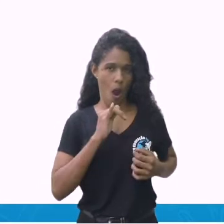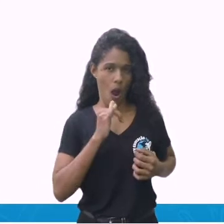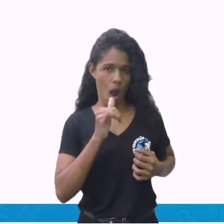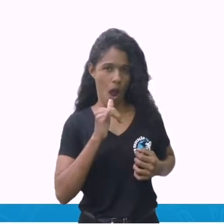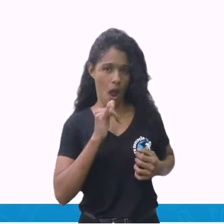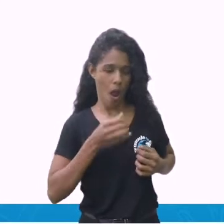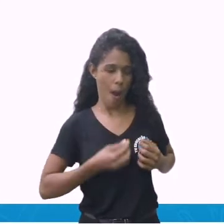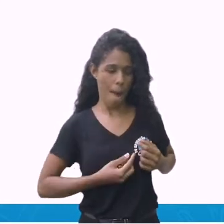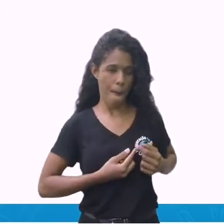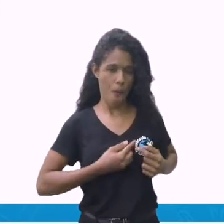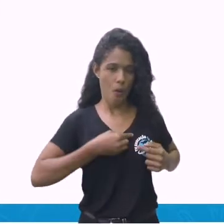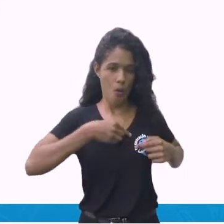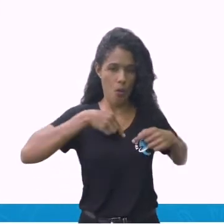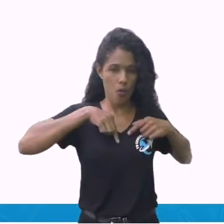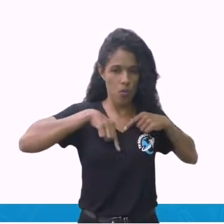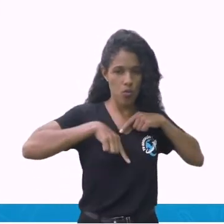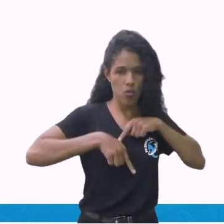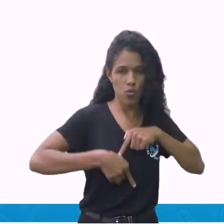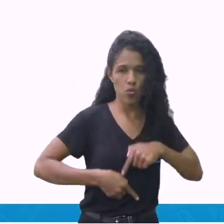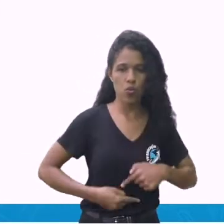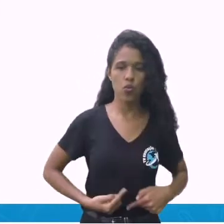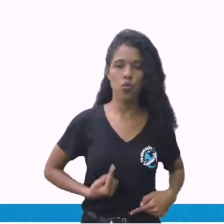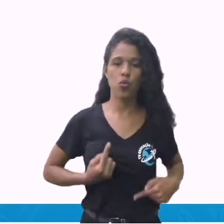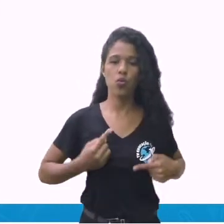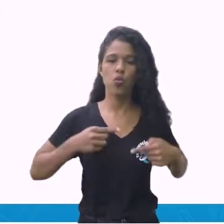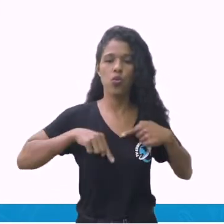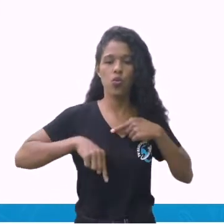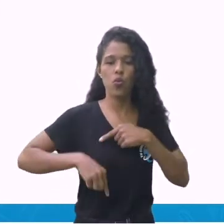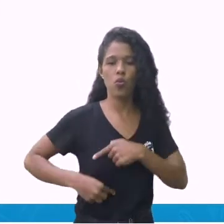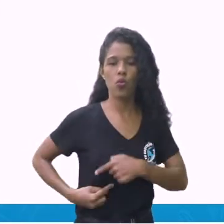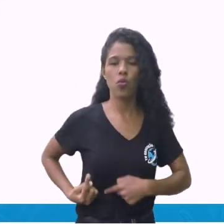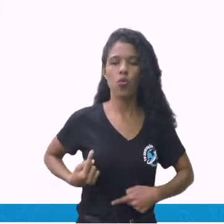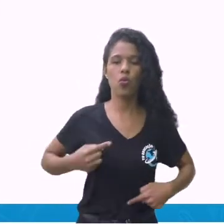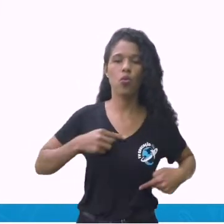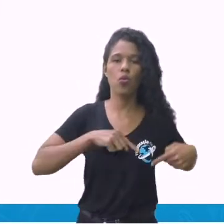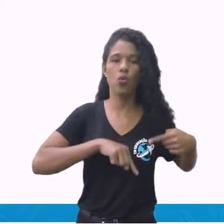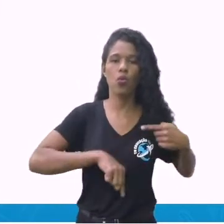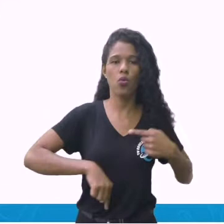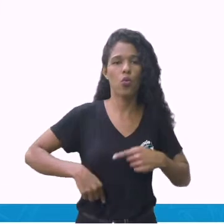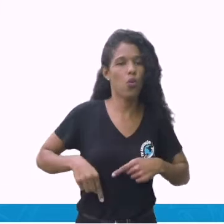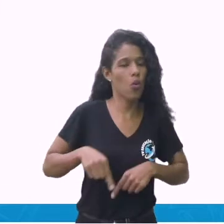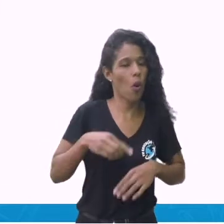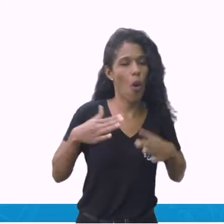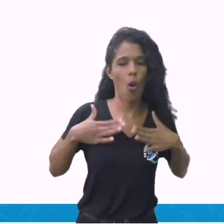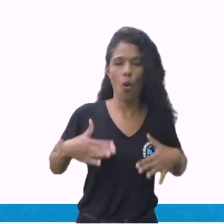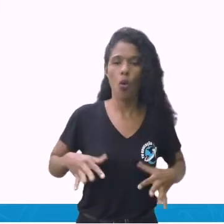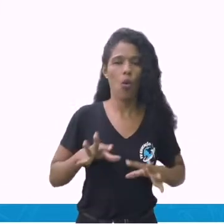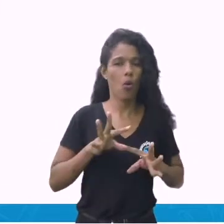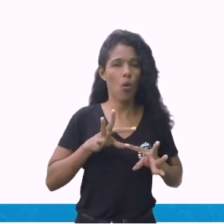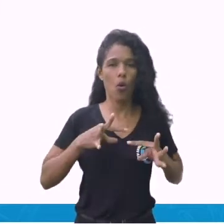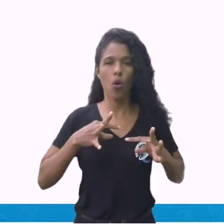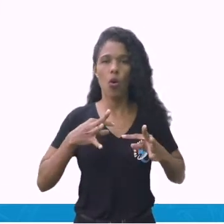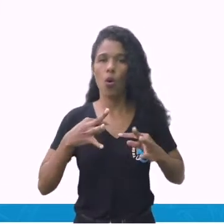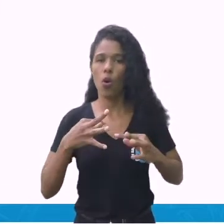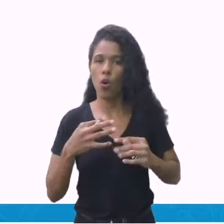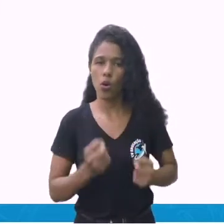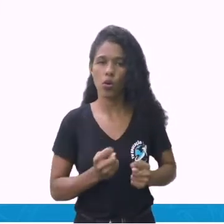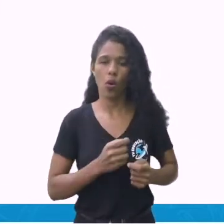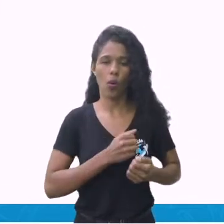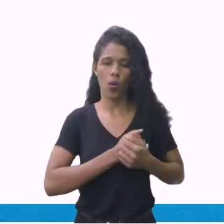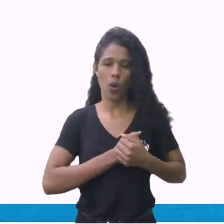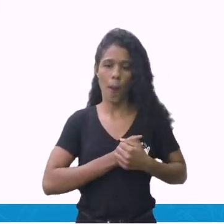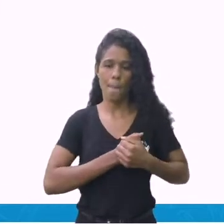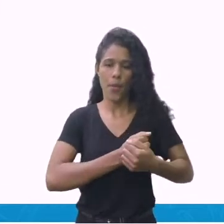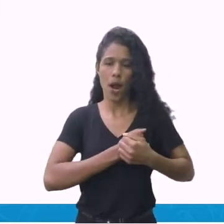o oxigênio que ajuda o sistema cardiovascular, que é ali onde bombeia o sangue para